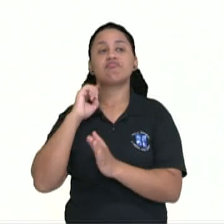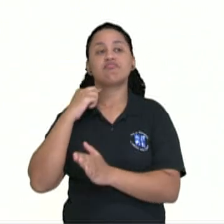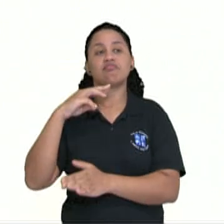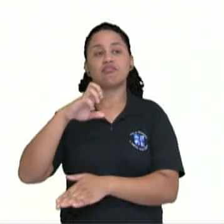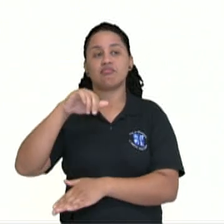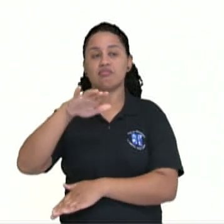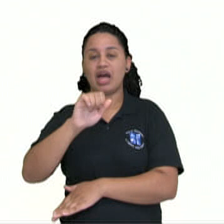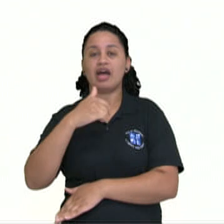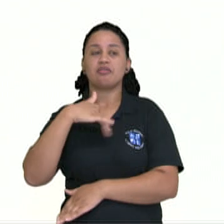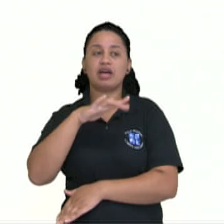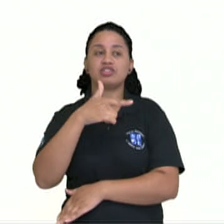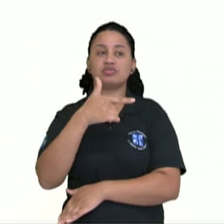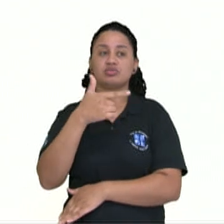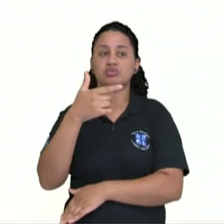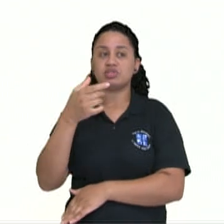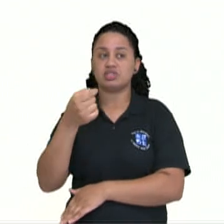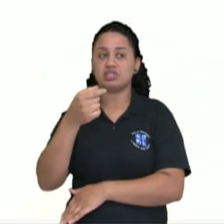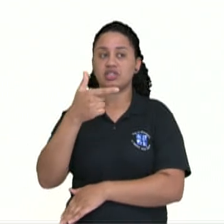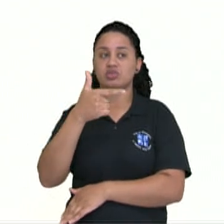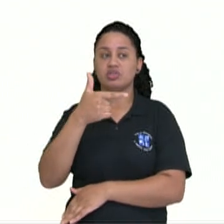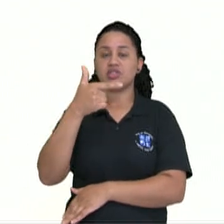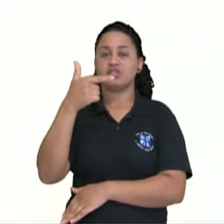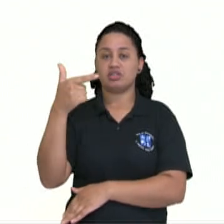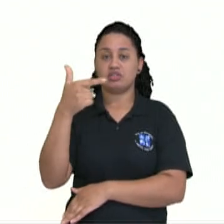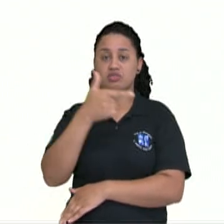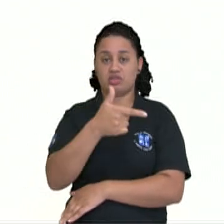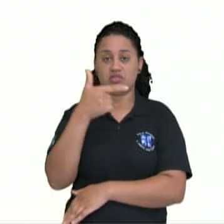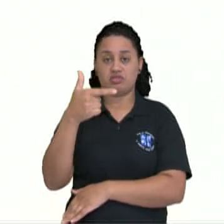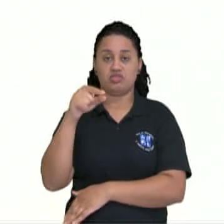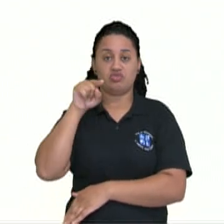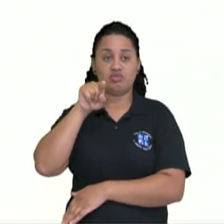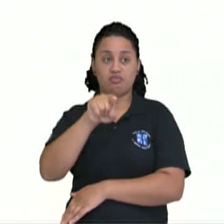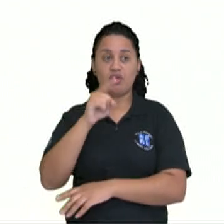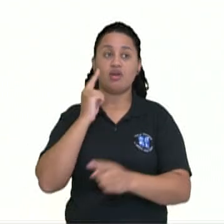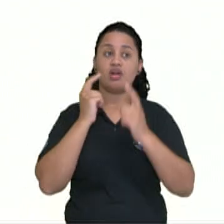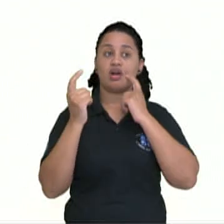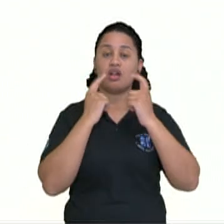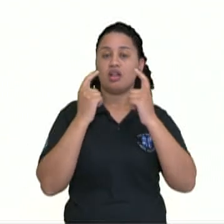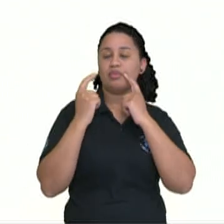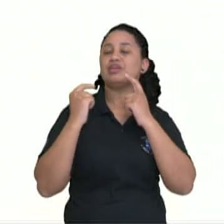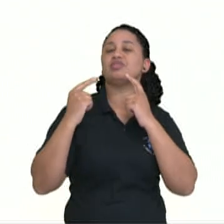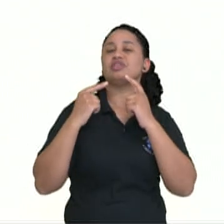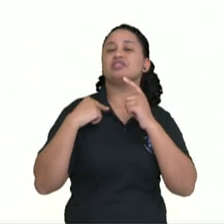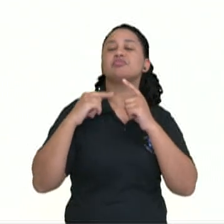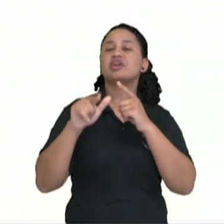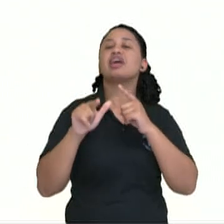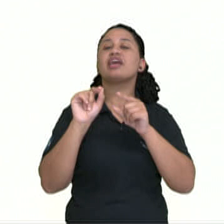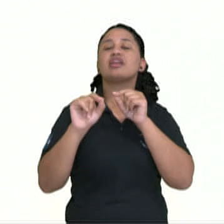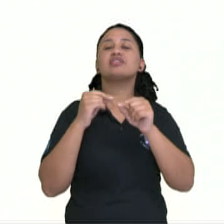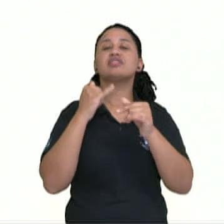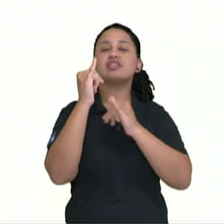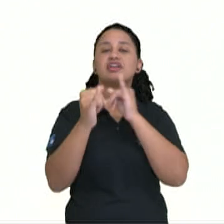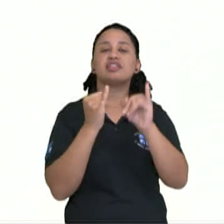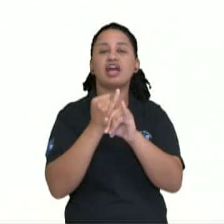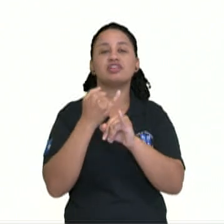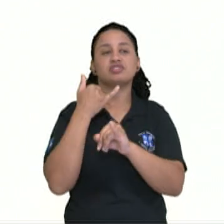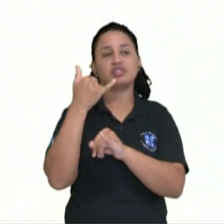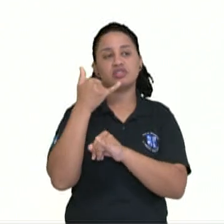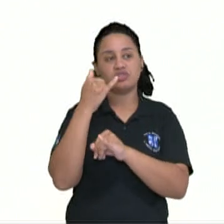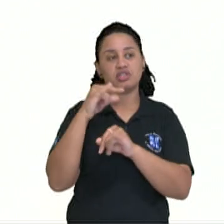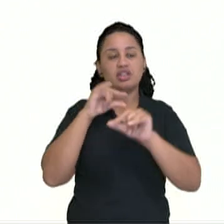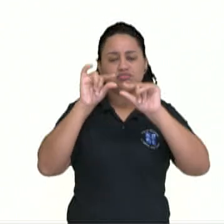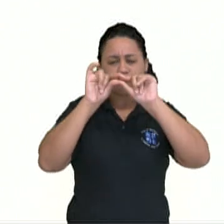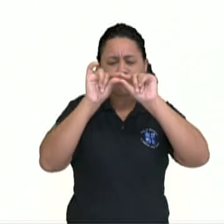mil reclamações formais contra as operadoras de telefonia. Aqui, bem pequenininho em